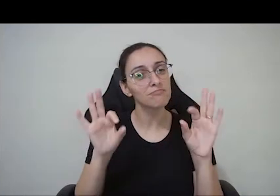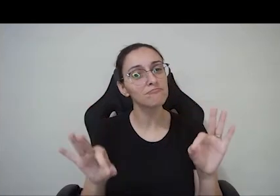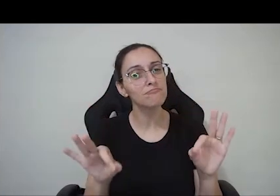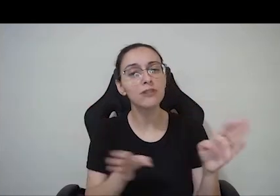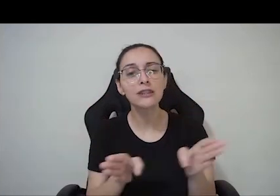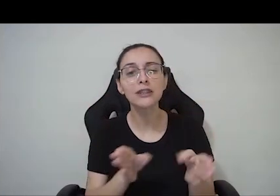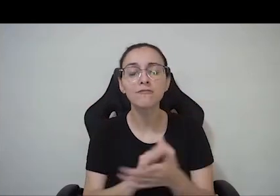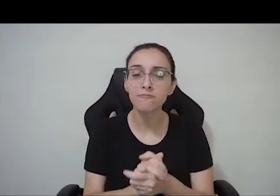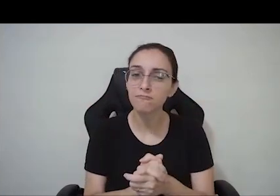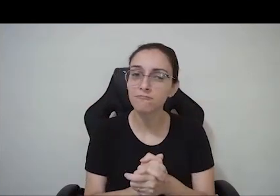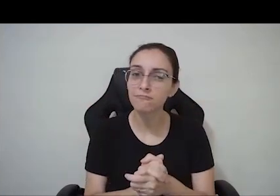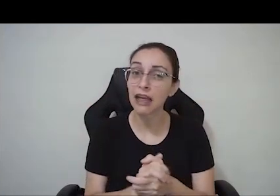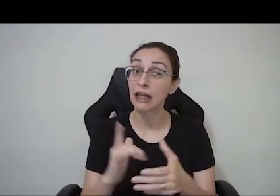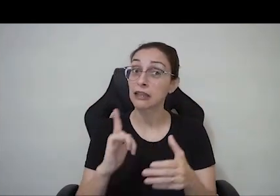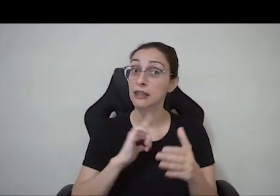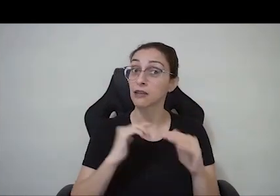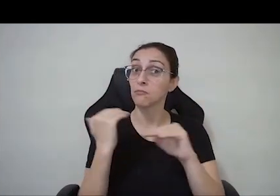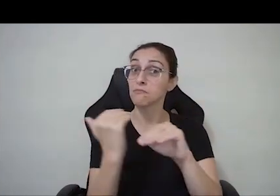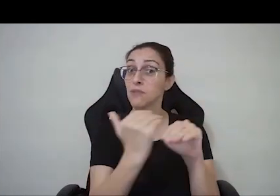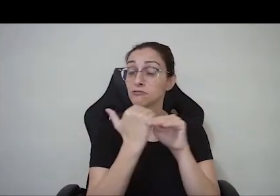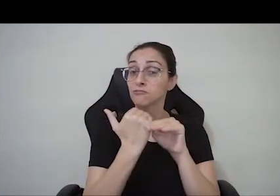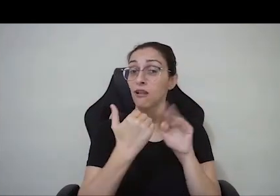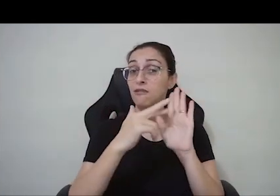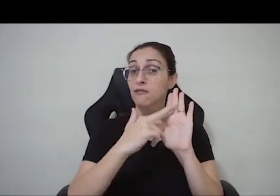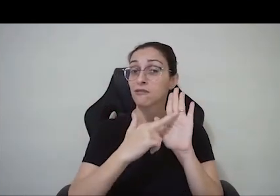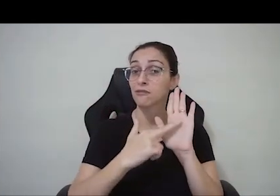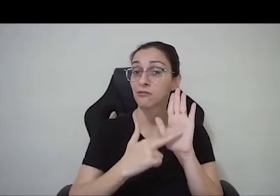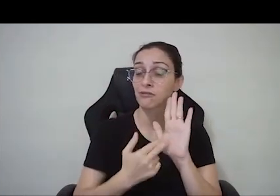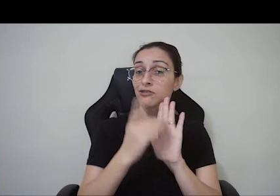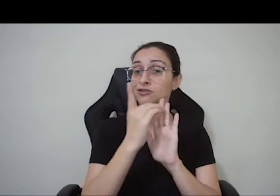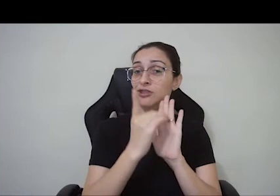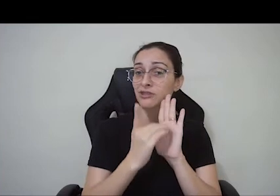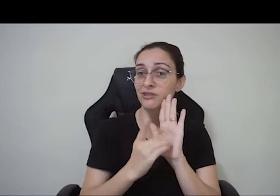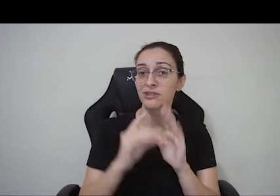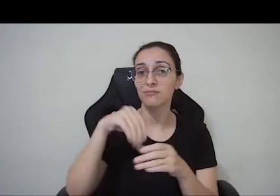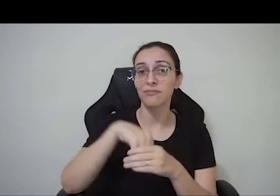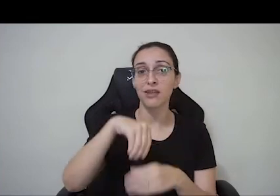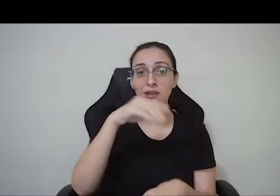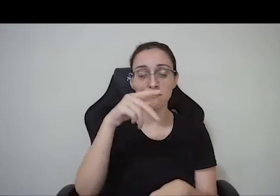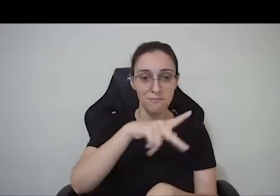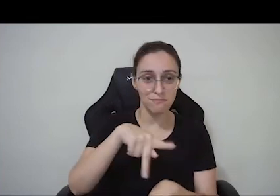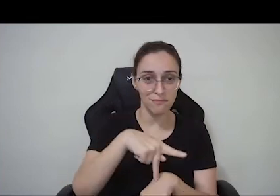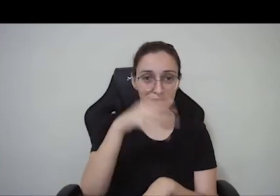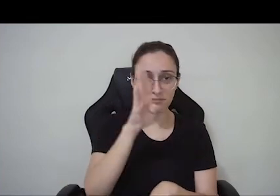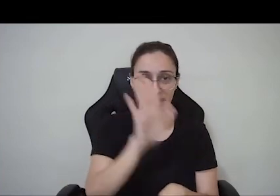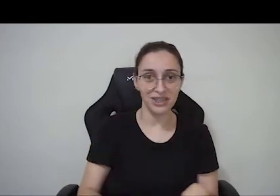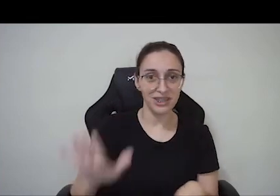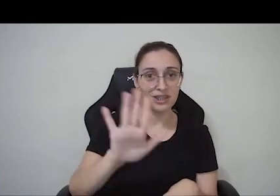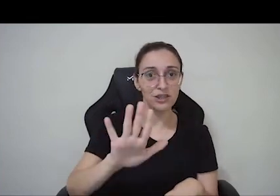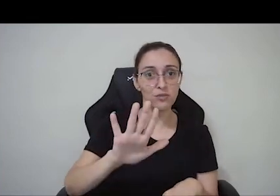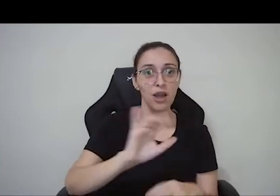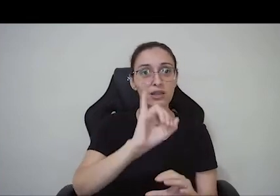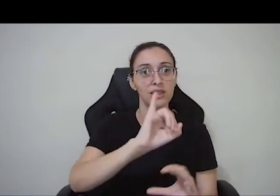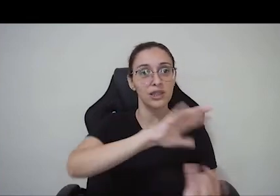acessível? Existem padrões e diretrizes na web, tanto nacionais quanto internacionais, e